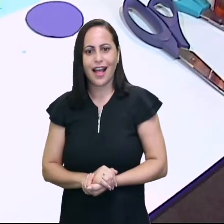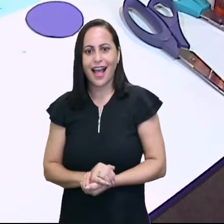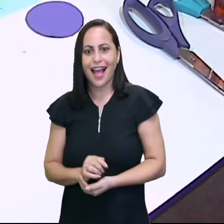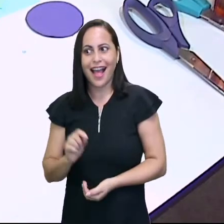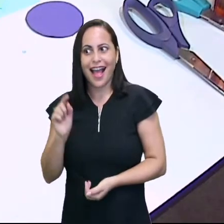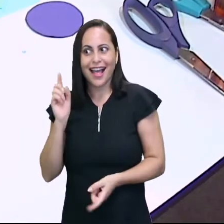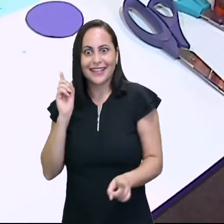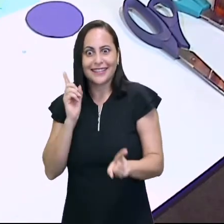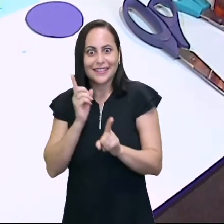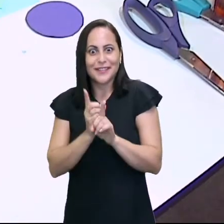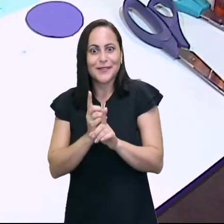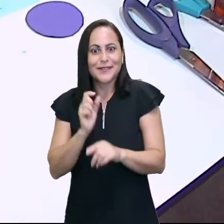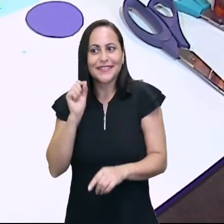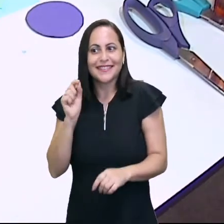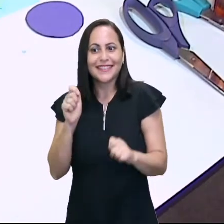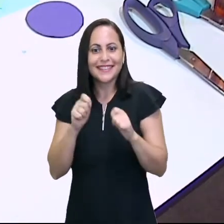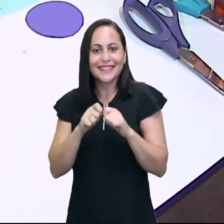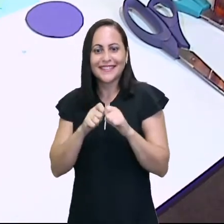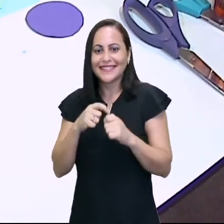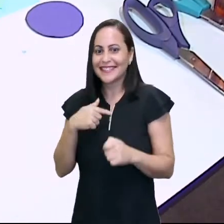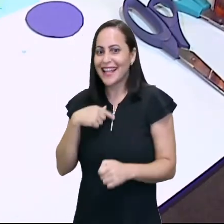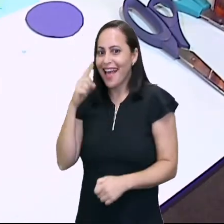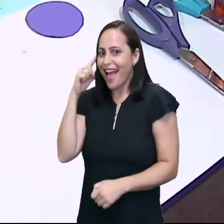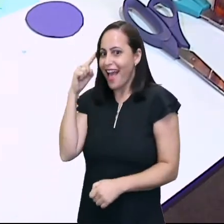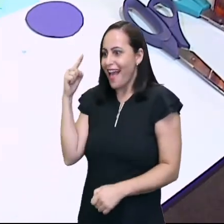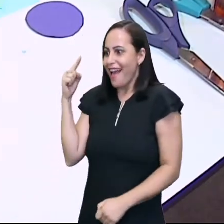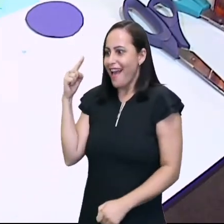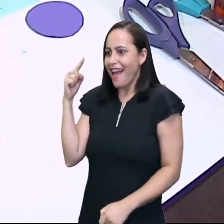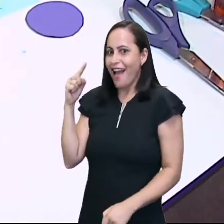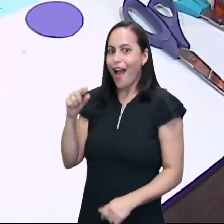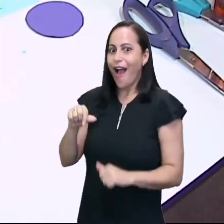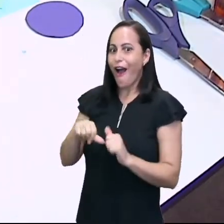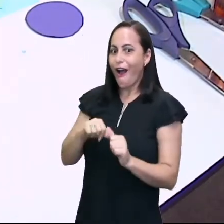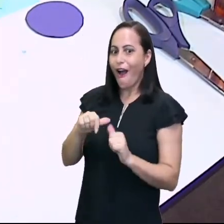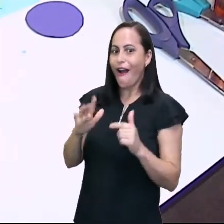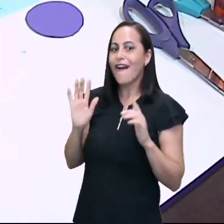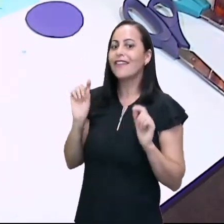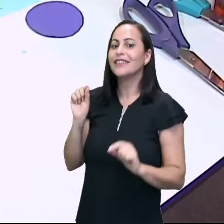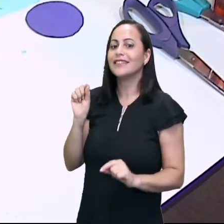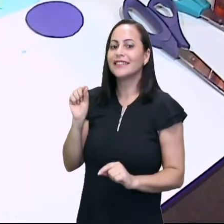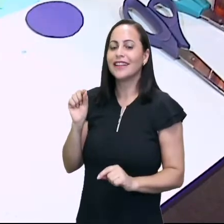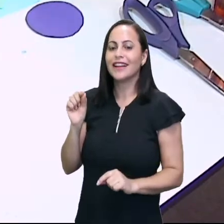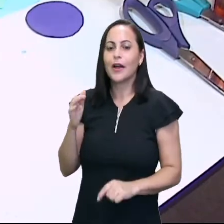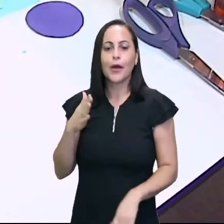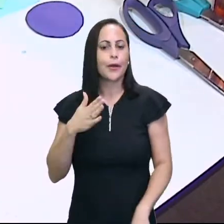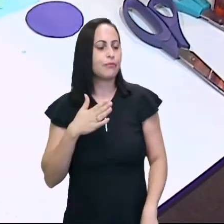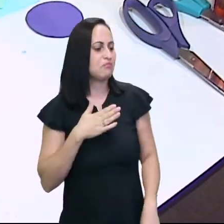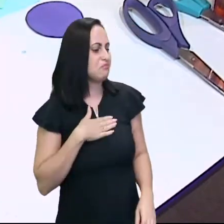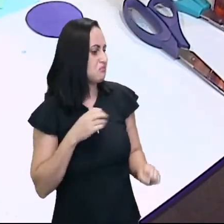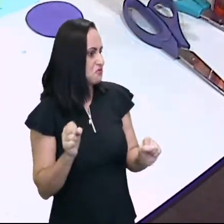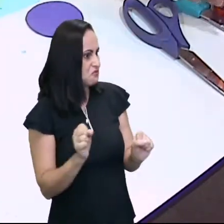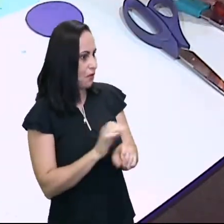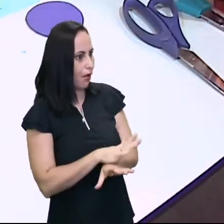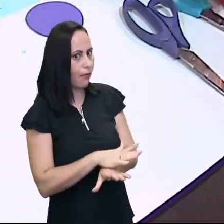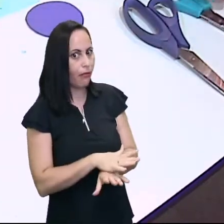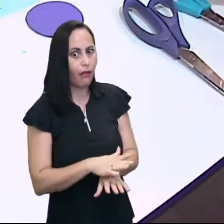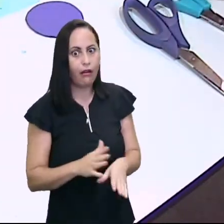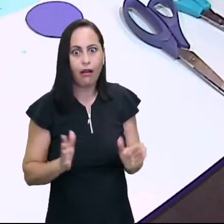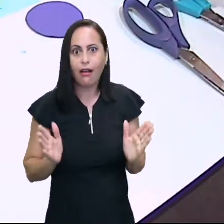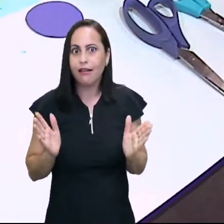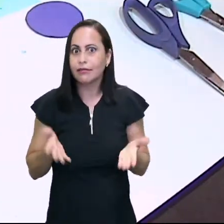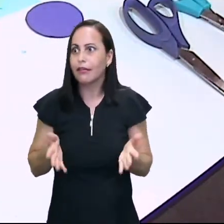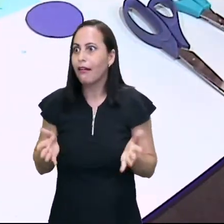eu vou fazer. Um retângulo. Olha o que tá virando, o meu. O meu já está pronto. Já, Luciene?